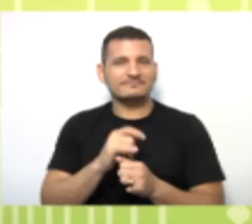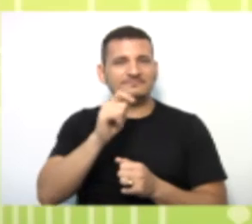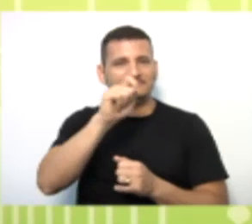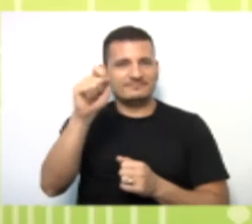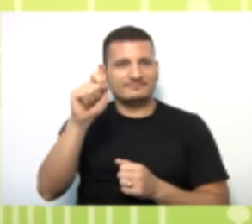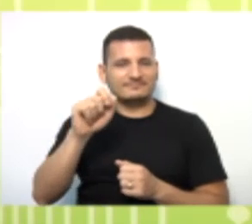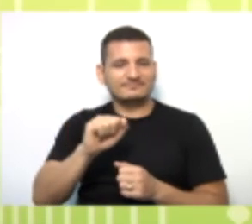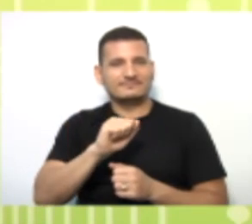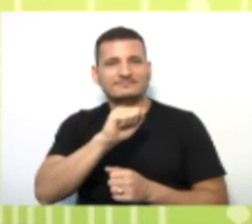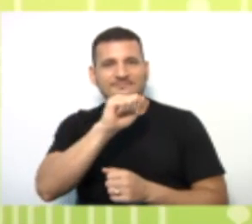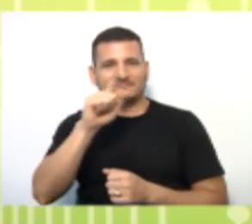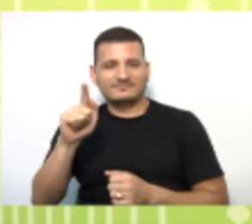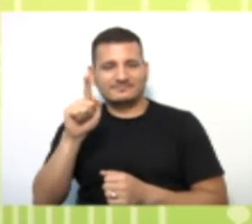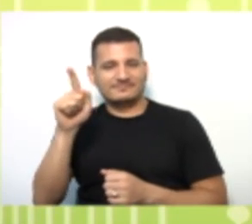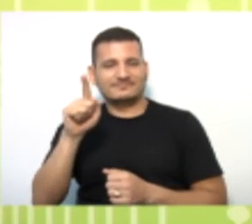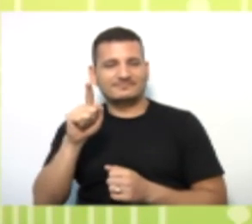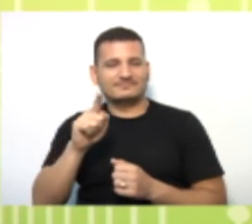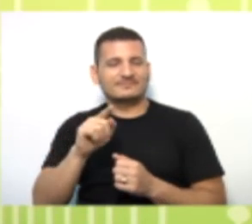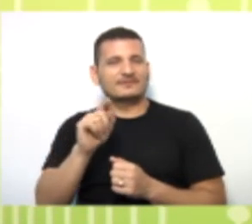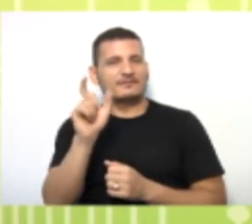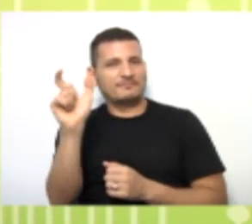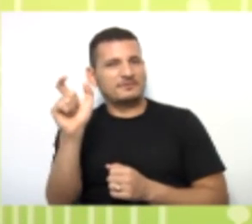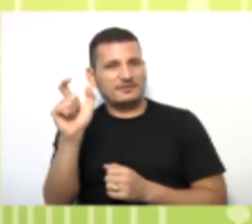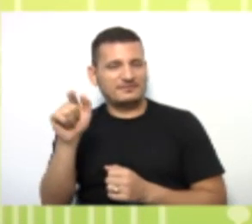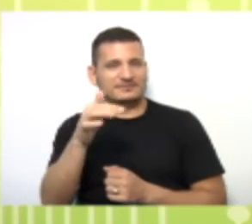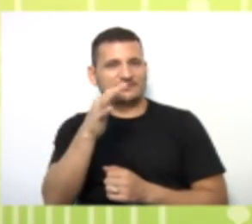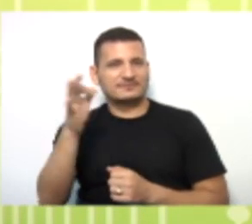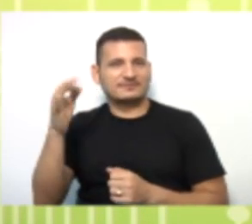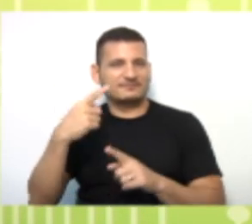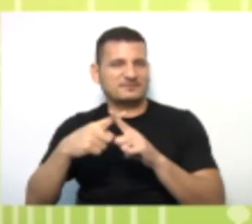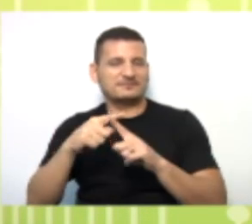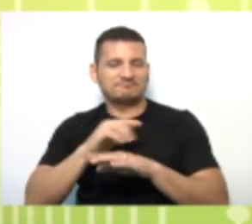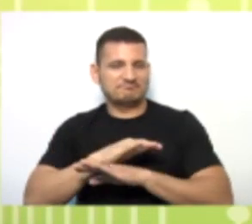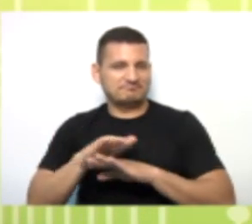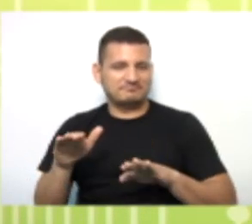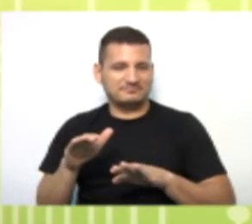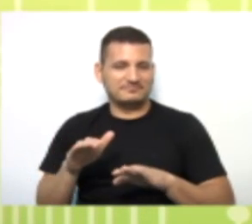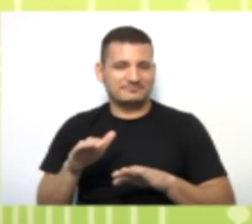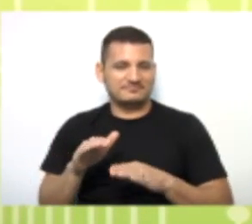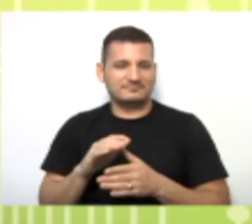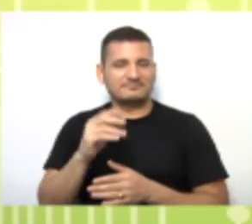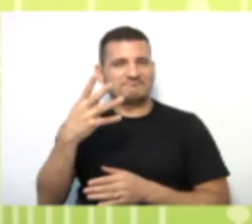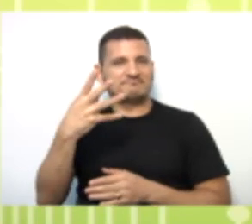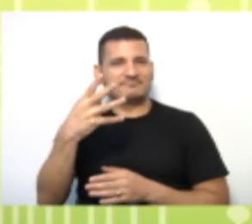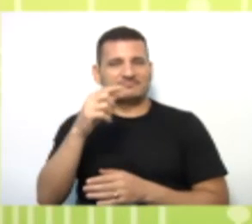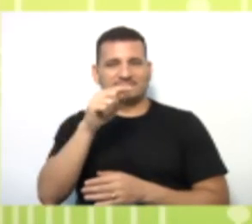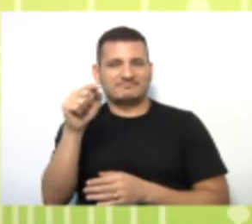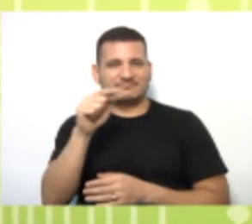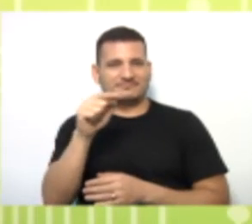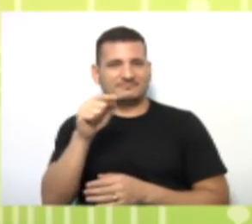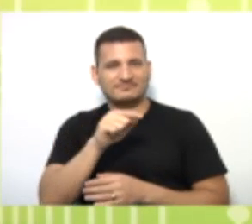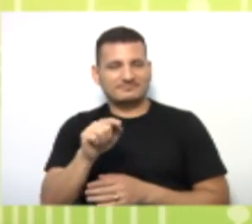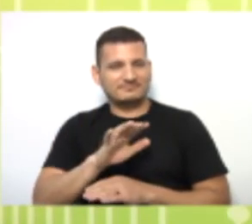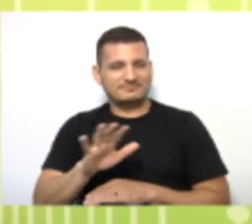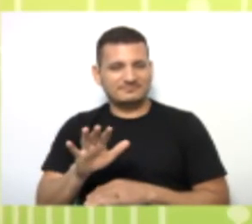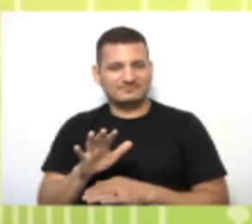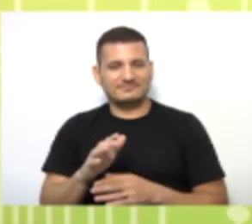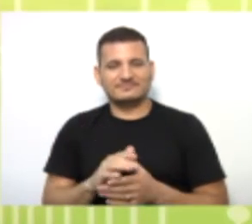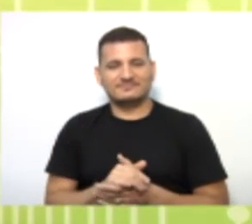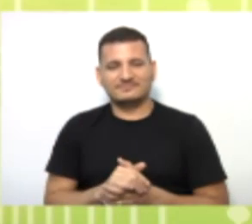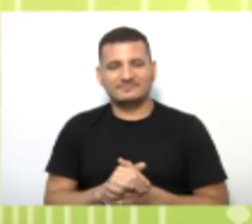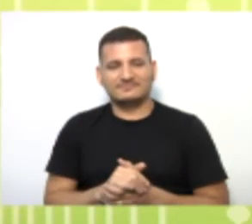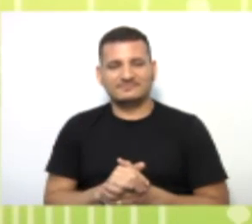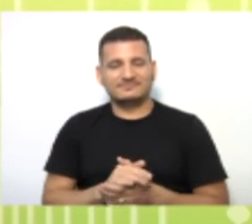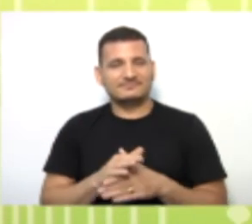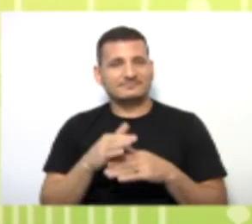algoritmo ali, uma solução de problema, que escrevia aquela palavra 100 vezes. E ele escreveu 4 linhas, né, professor? Isso. 4 linhas. Olha só a solução. Então, assim, o que eu quero dizer para vocês